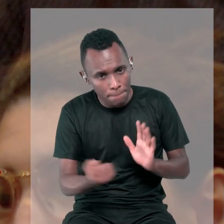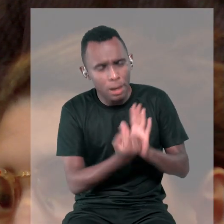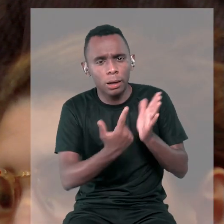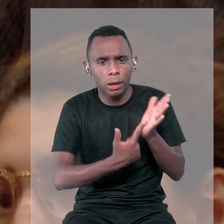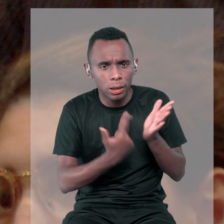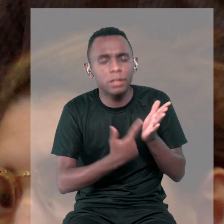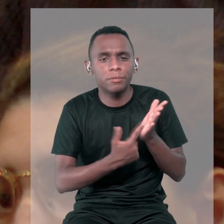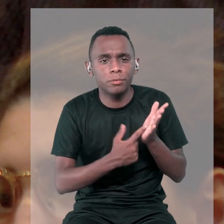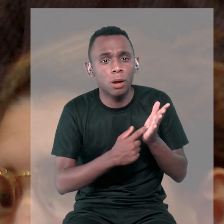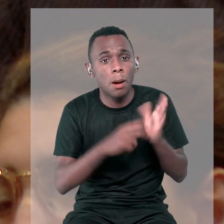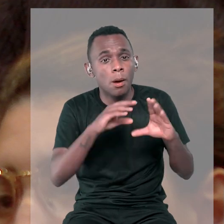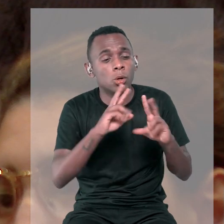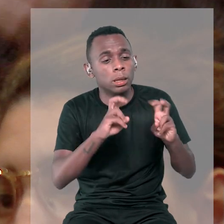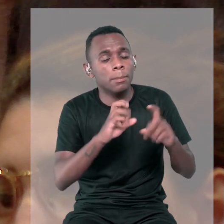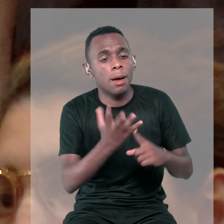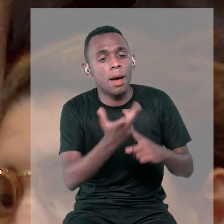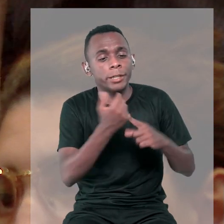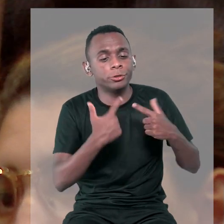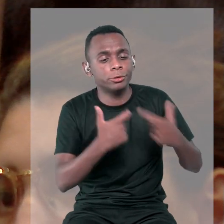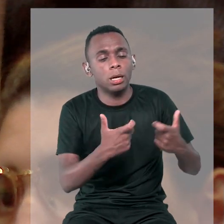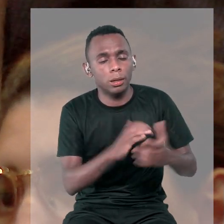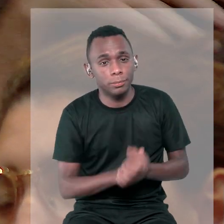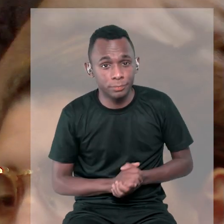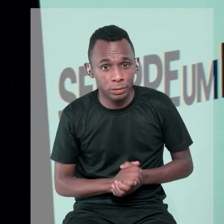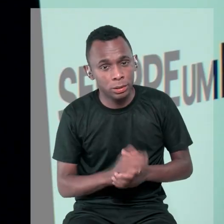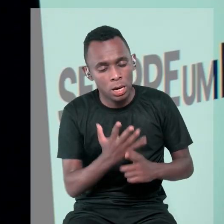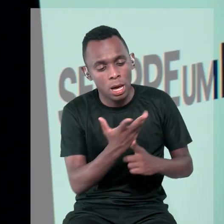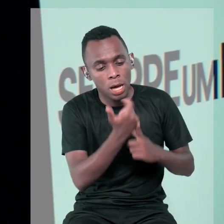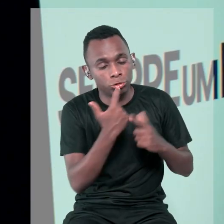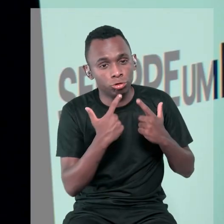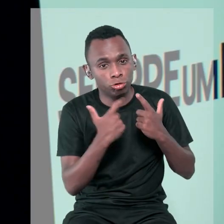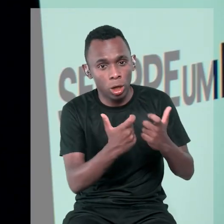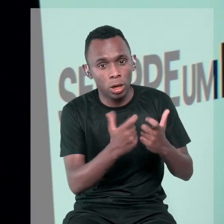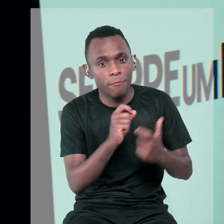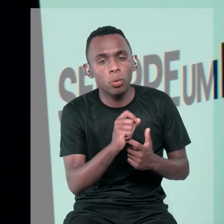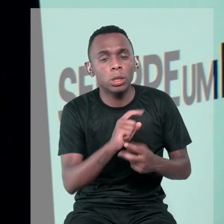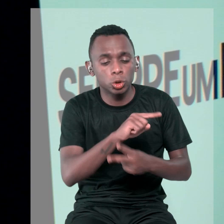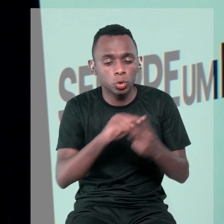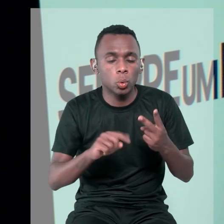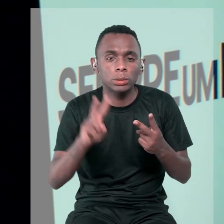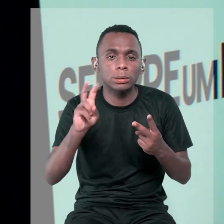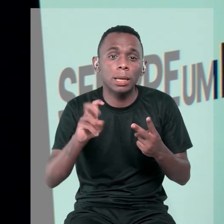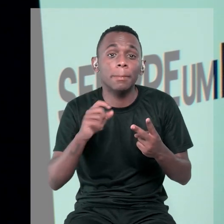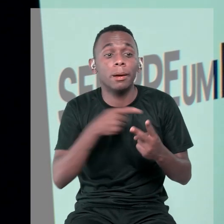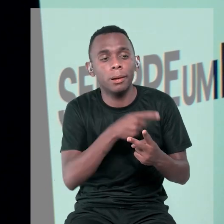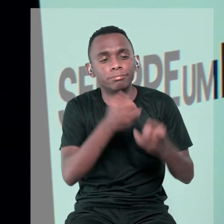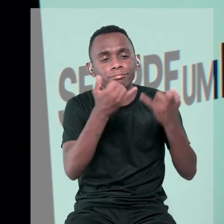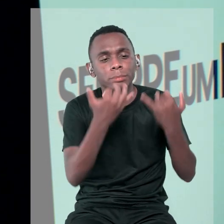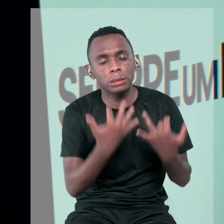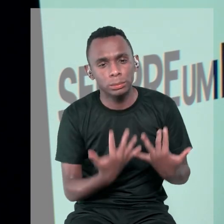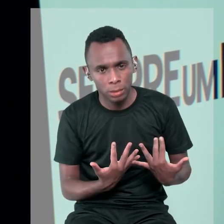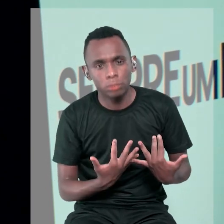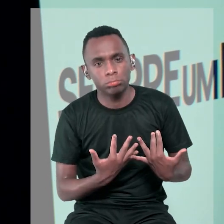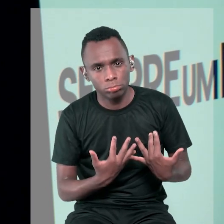da Guerra. Ora, na Arte da Guerra, são dois fatores que Maquiavel vai, então,